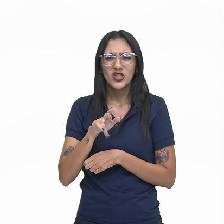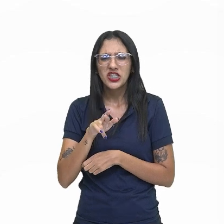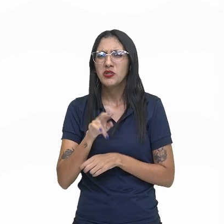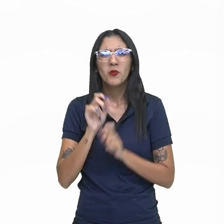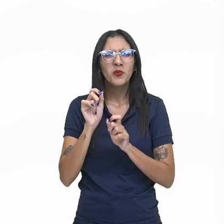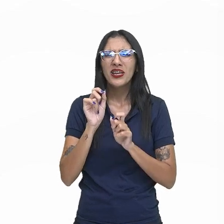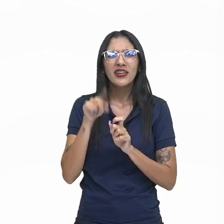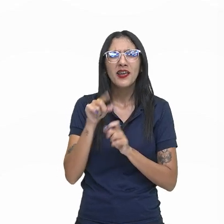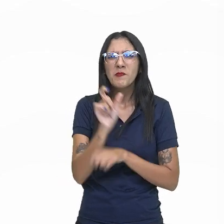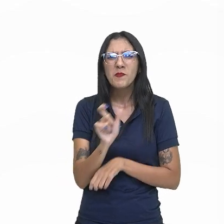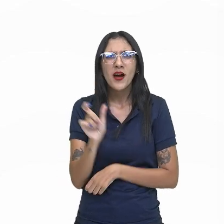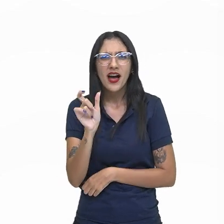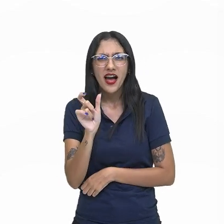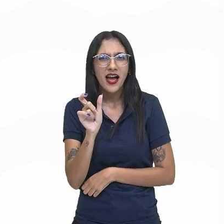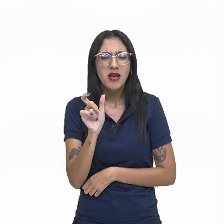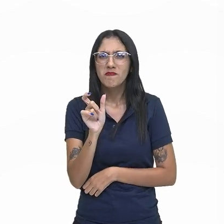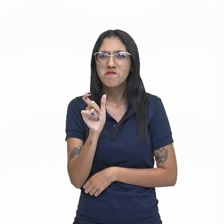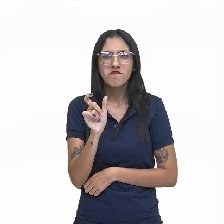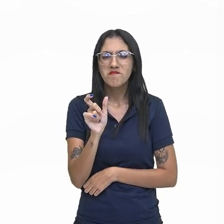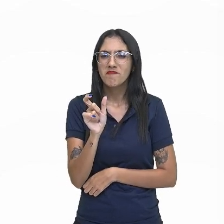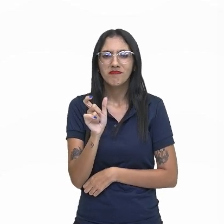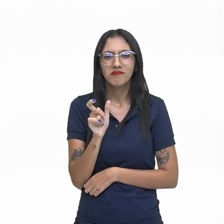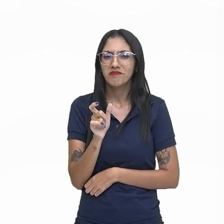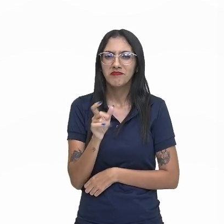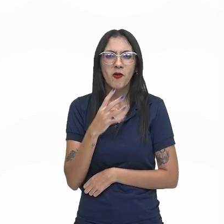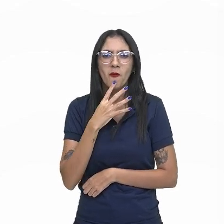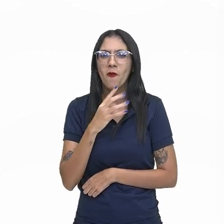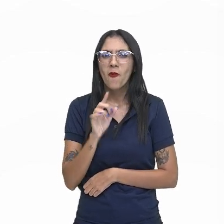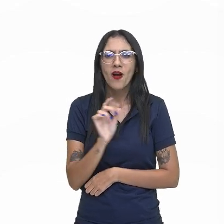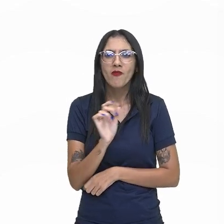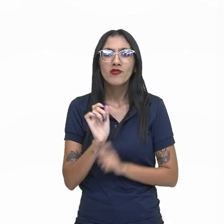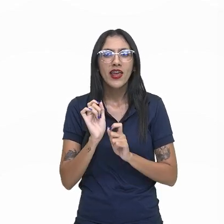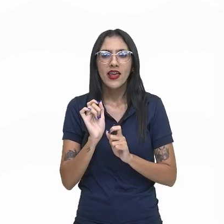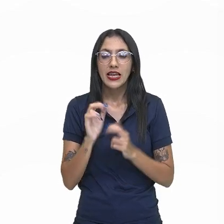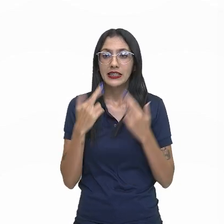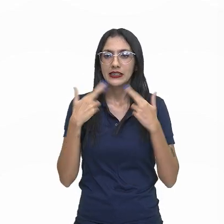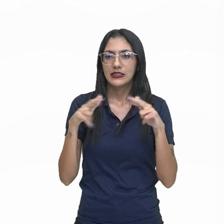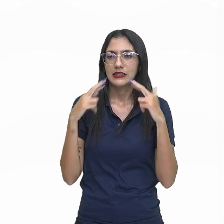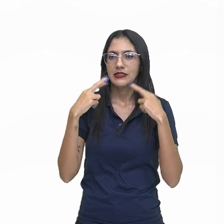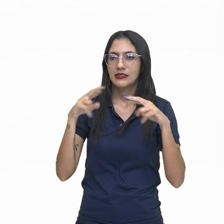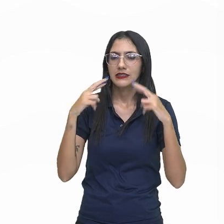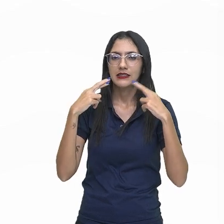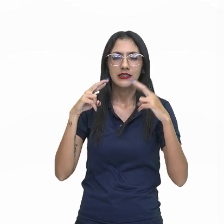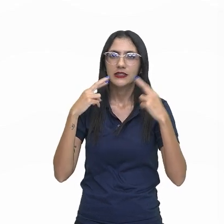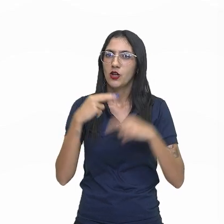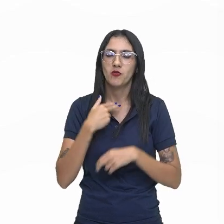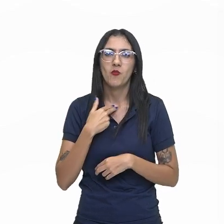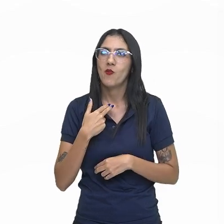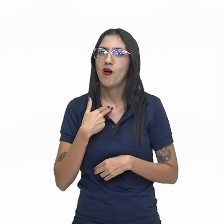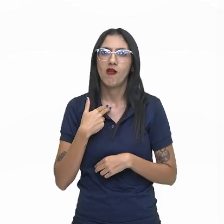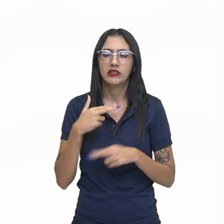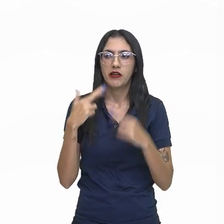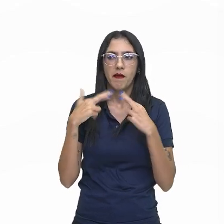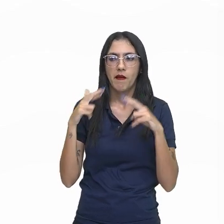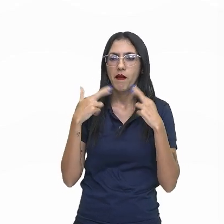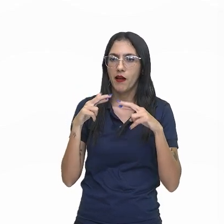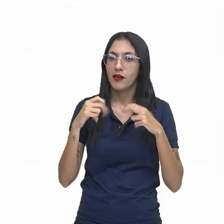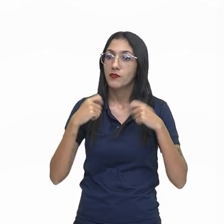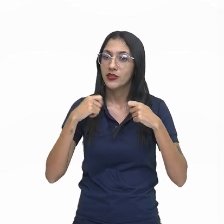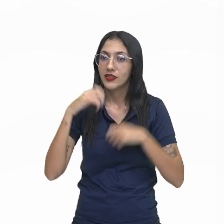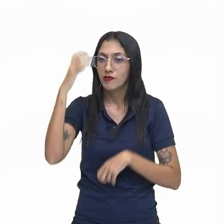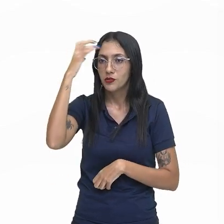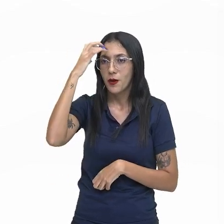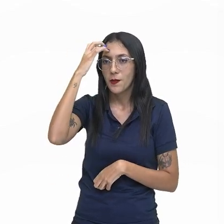fala isso, gente? Tugir, olha só, sem murmurar. né? Não deviam se esquecer de lavar os